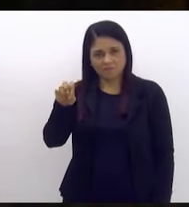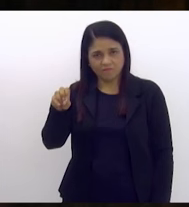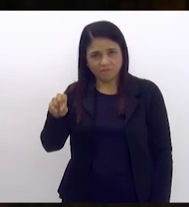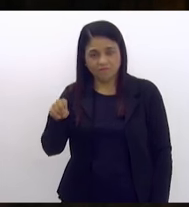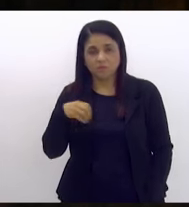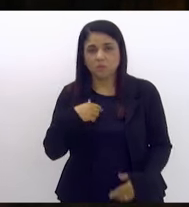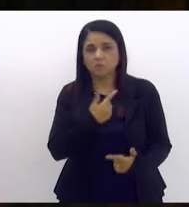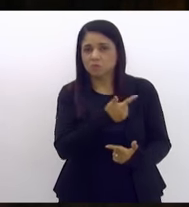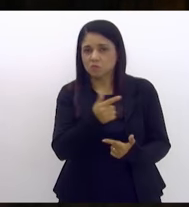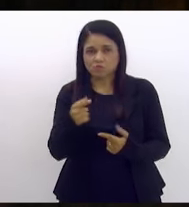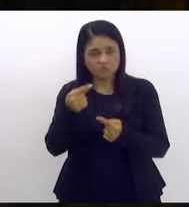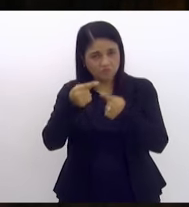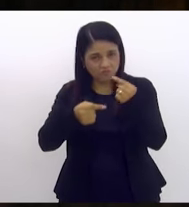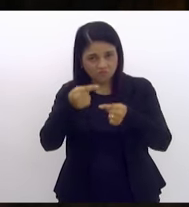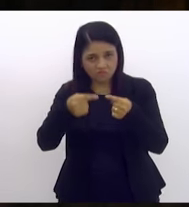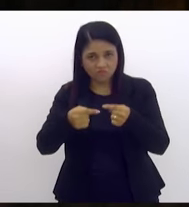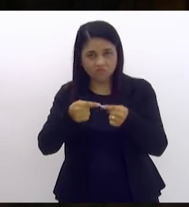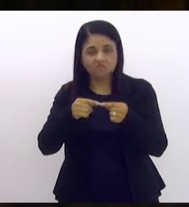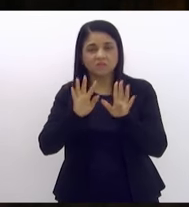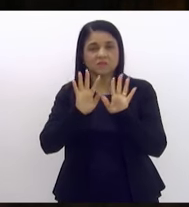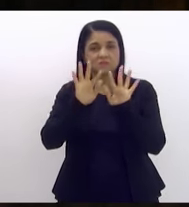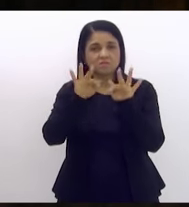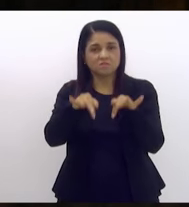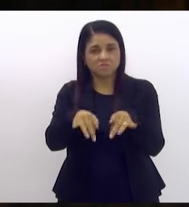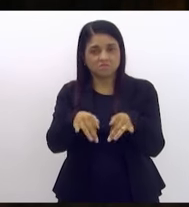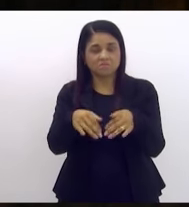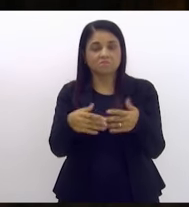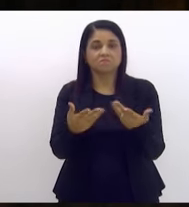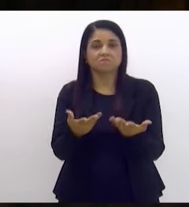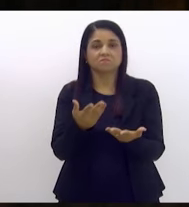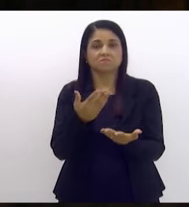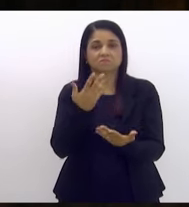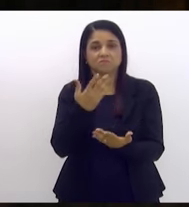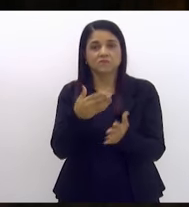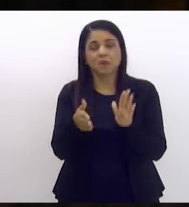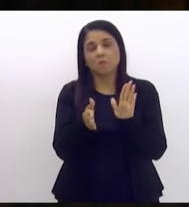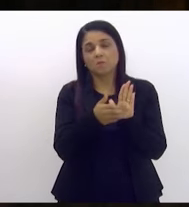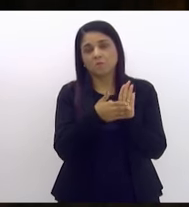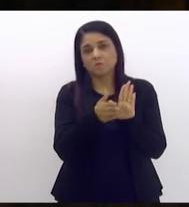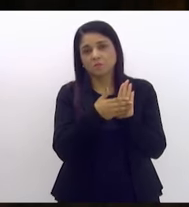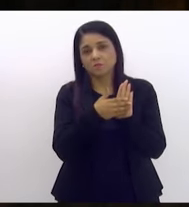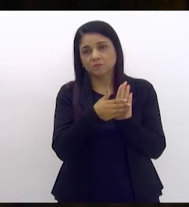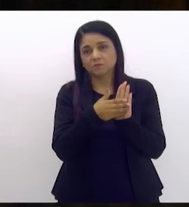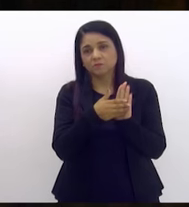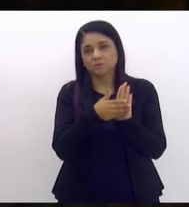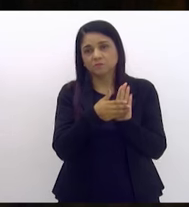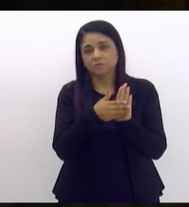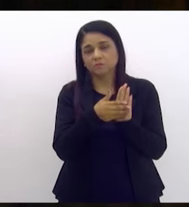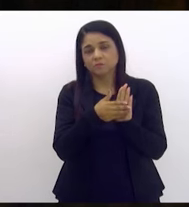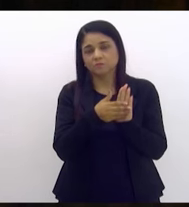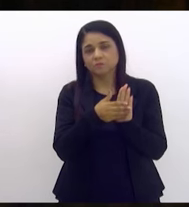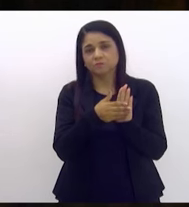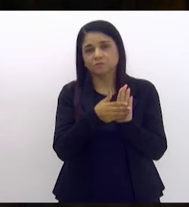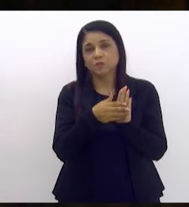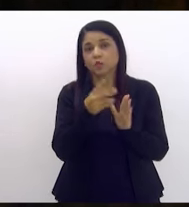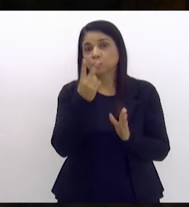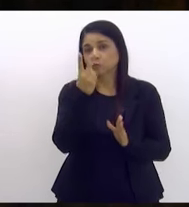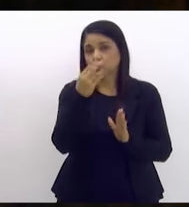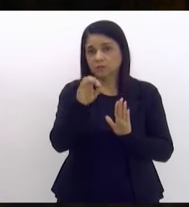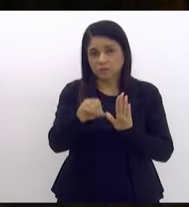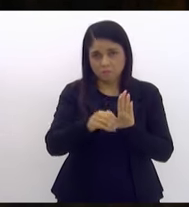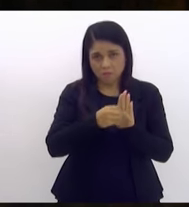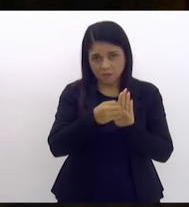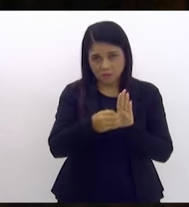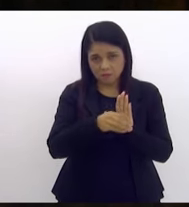Não havendo mais quem queira discutir, encerrada a discussão, a presente proposta recebeu 2 emendas